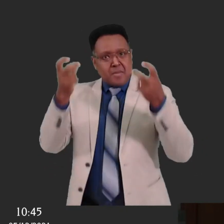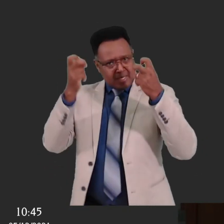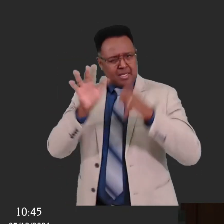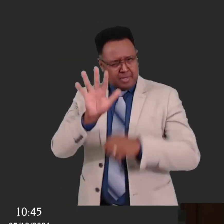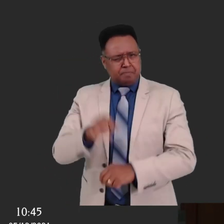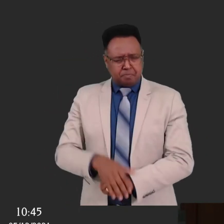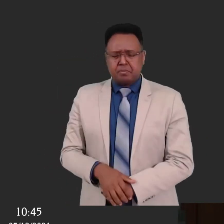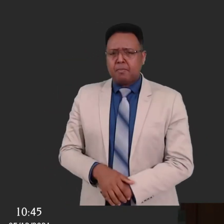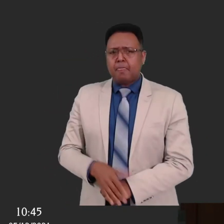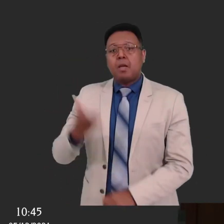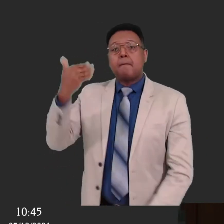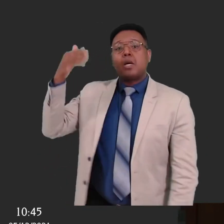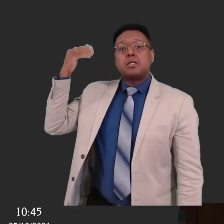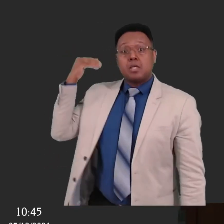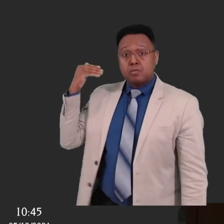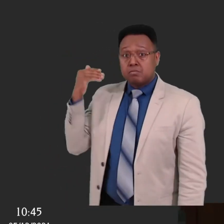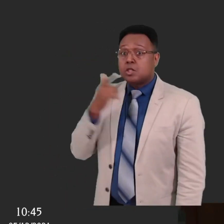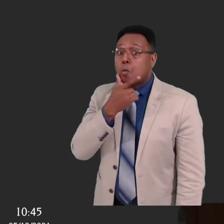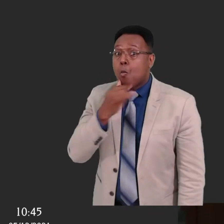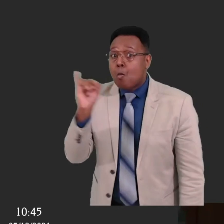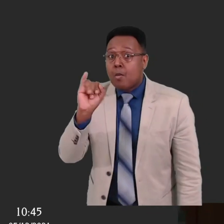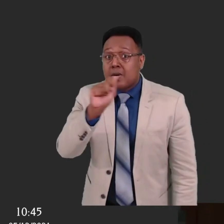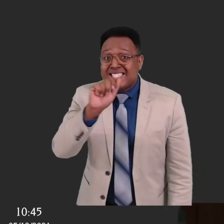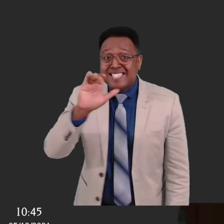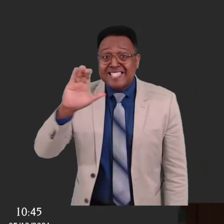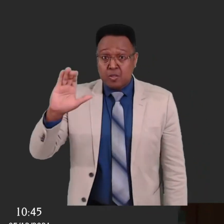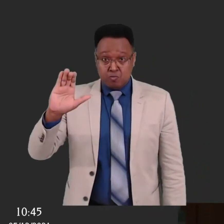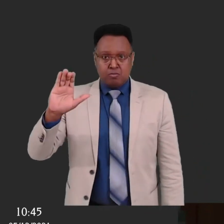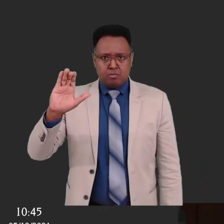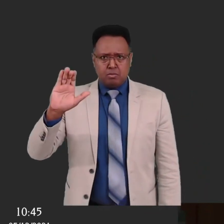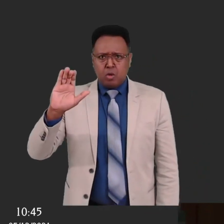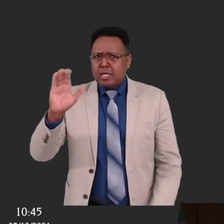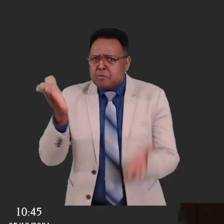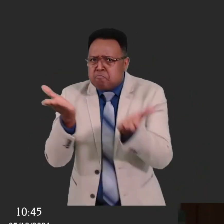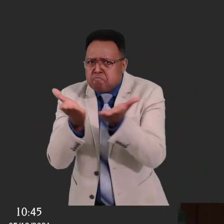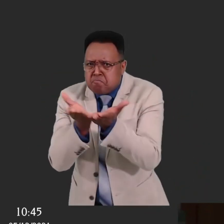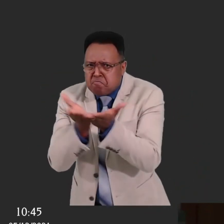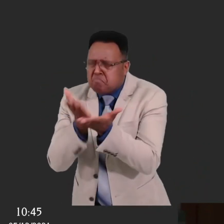ancião e um caro homem de Deus, numa cidade